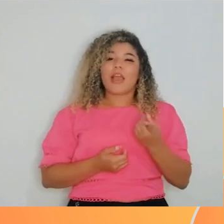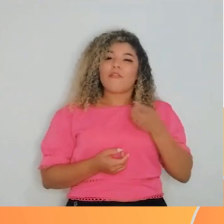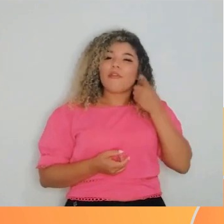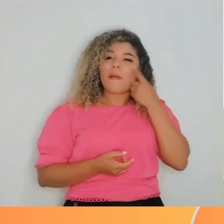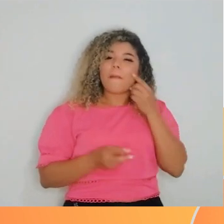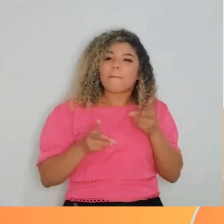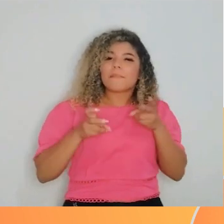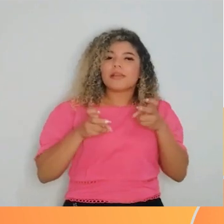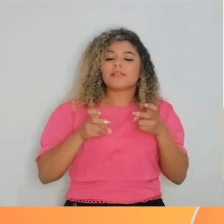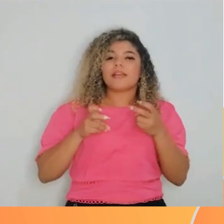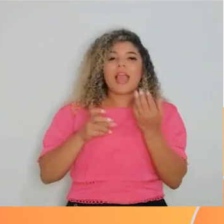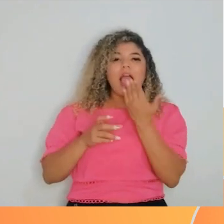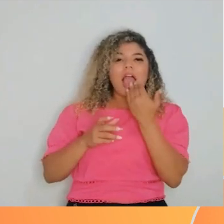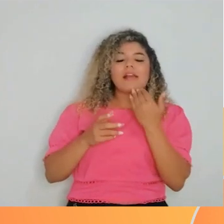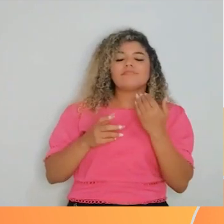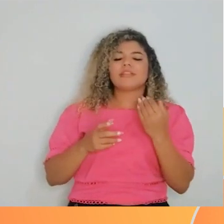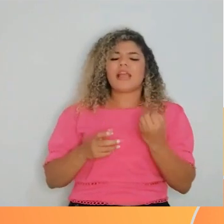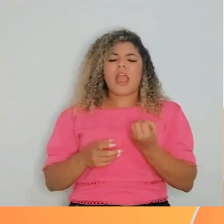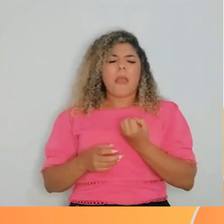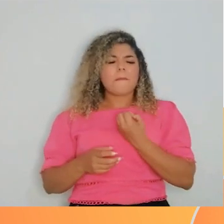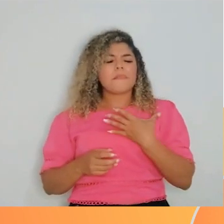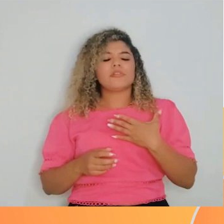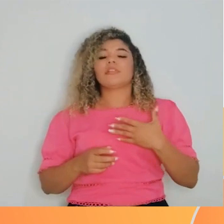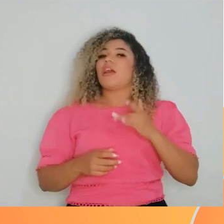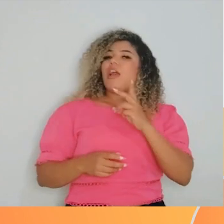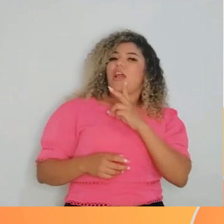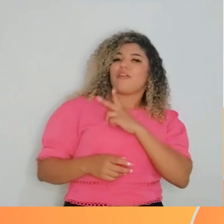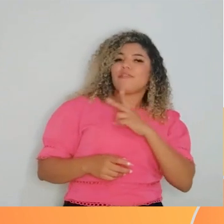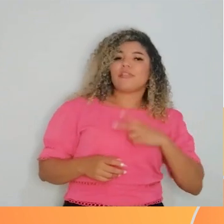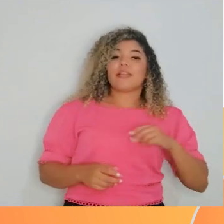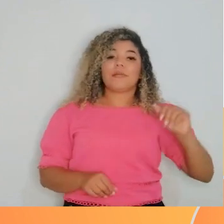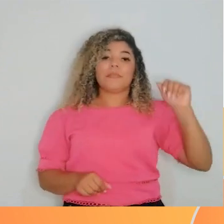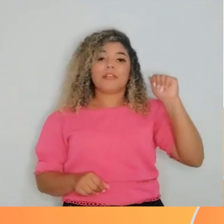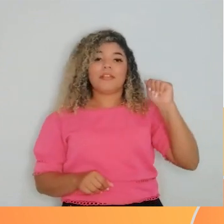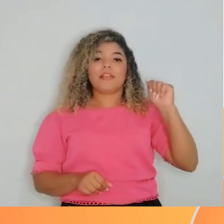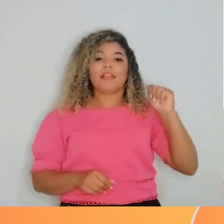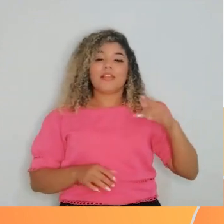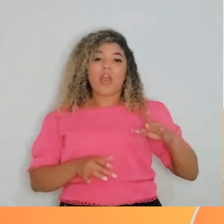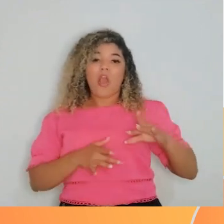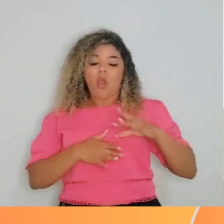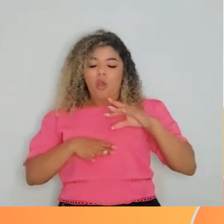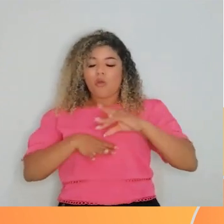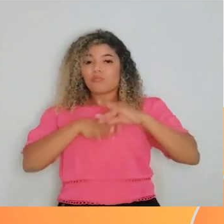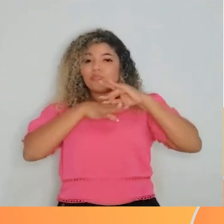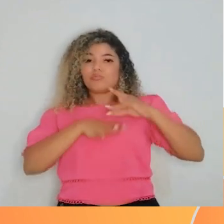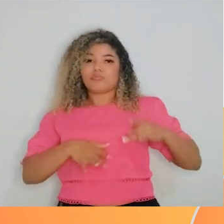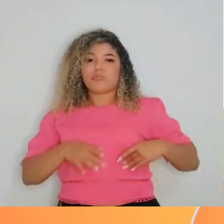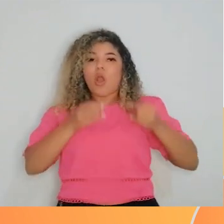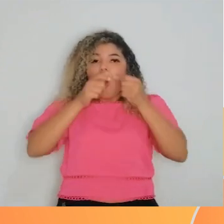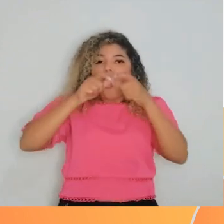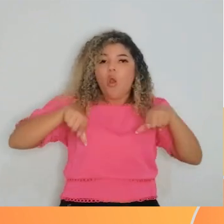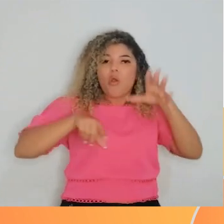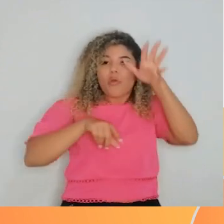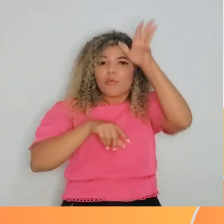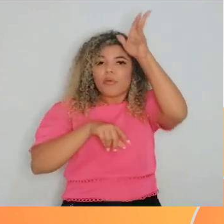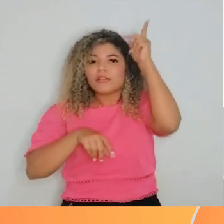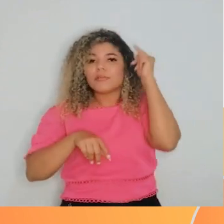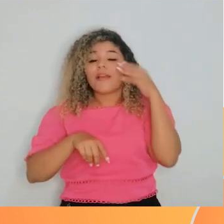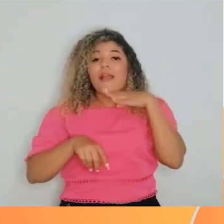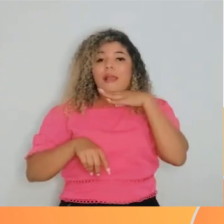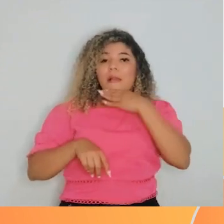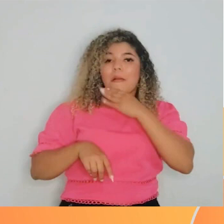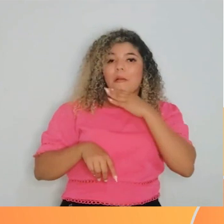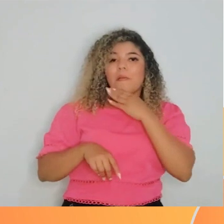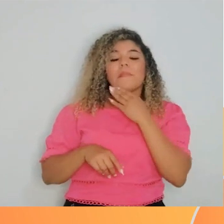Vamos observar alguns alimentos ricos em vitamina A. Aqui nós temos como exemplo bife de fígado, ovo de galinha,